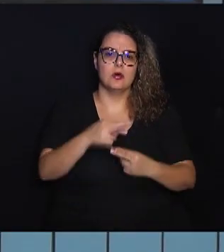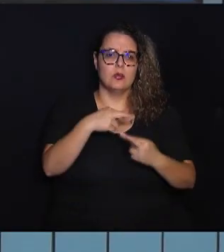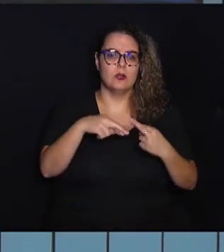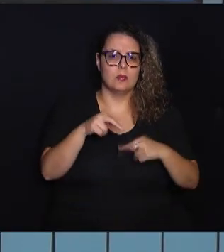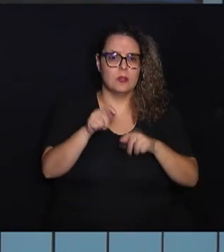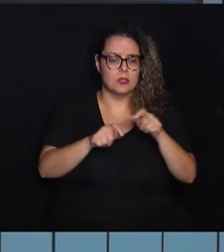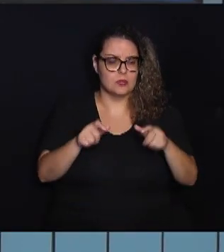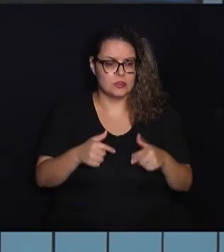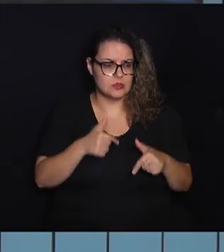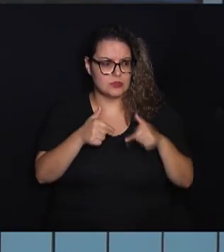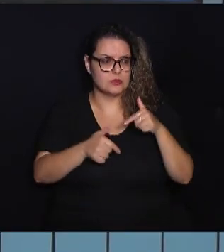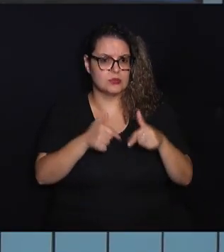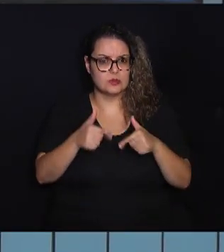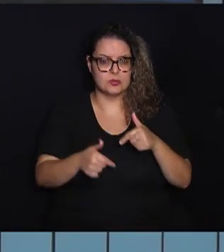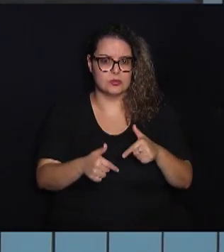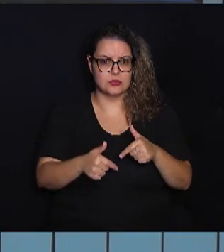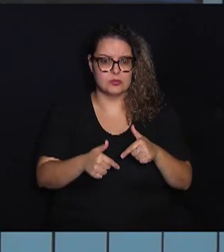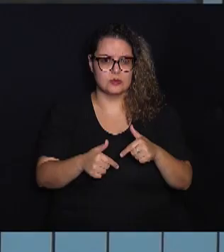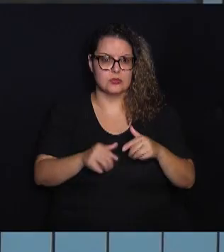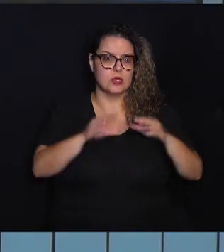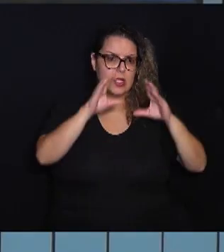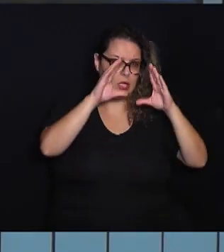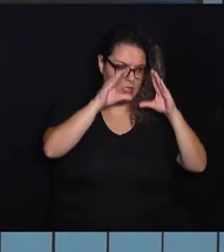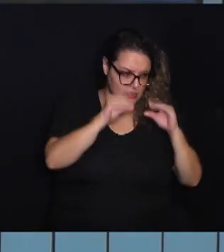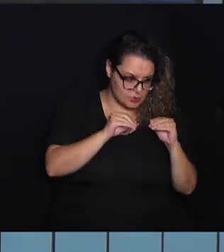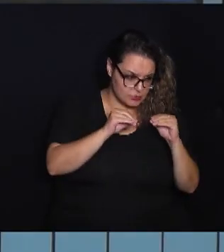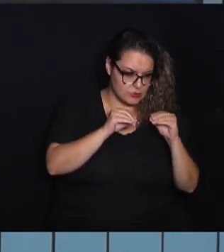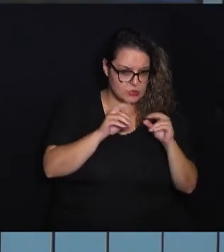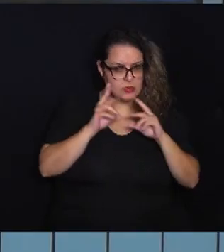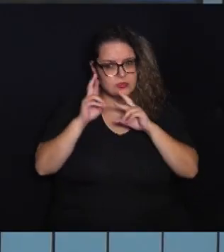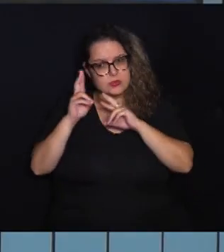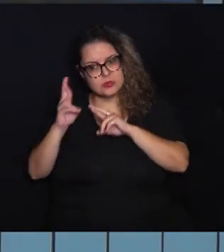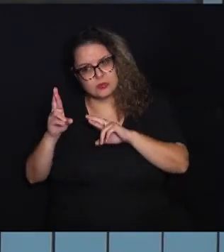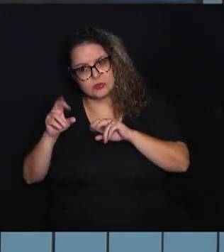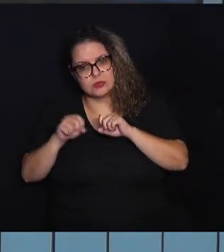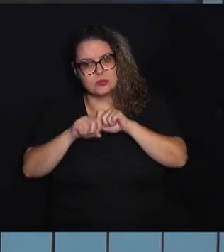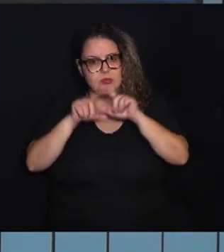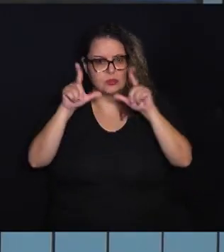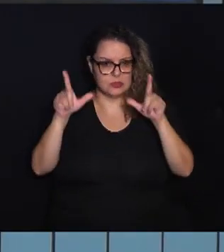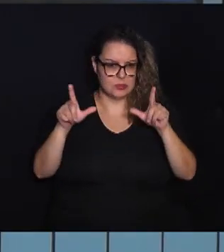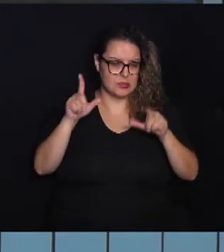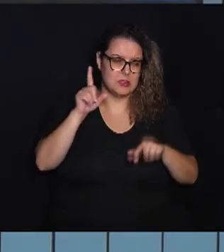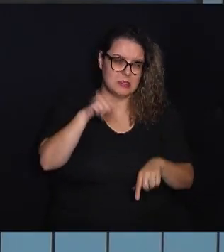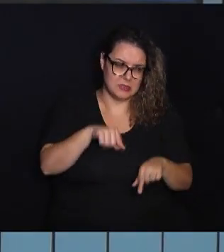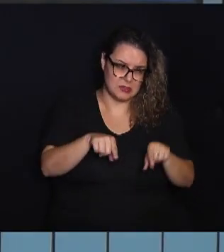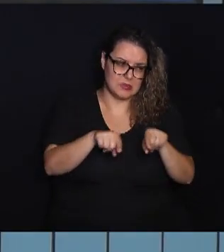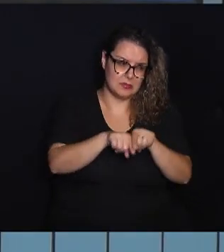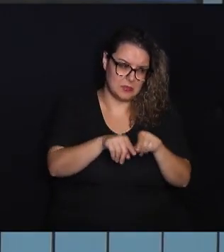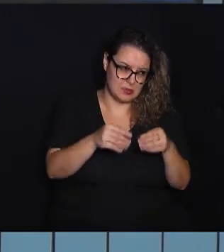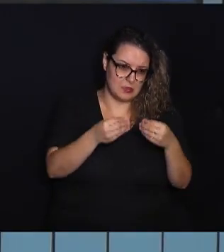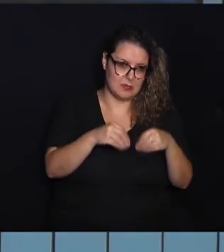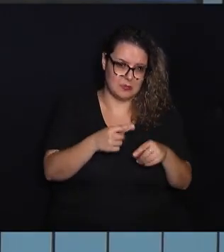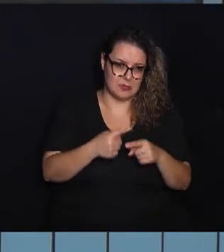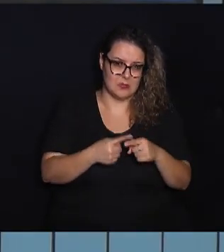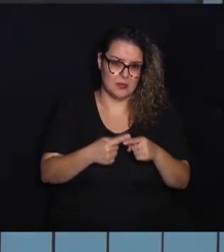que trabalham durante a noite e dormem durante o dia, isso também é prejudicial?